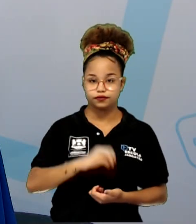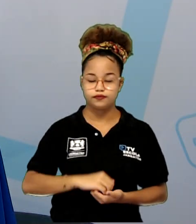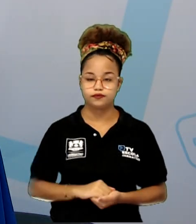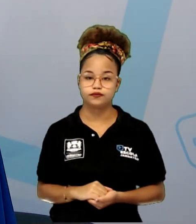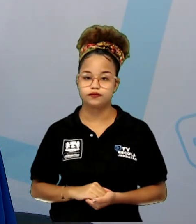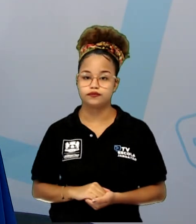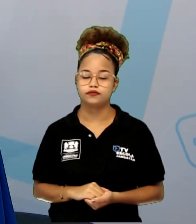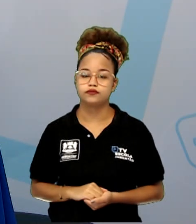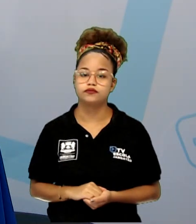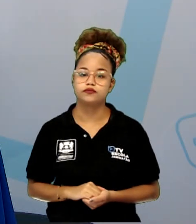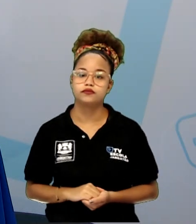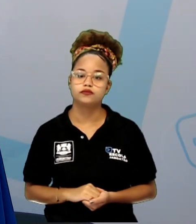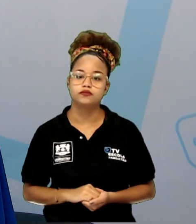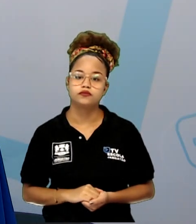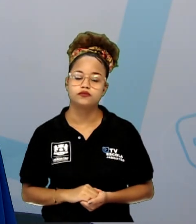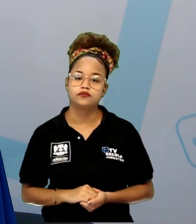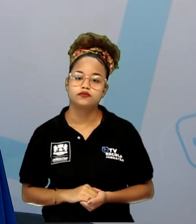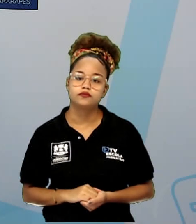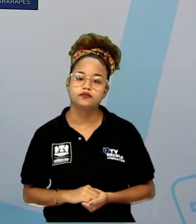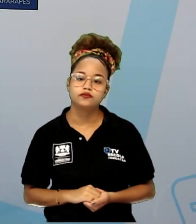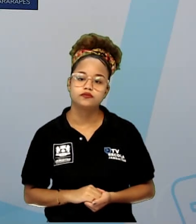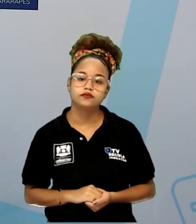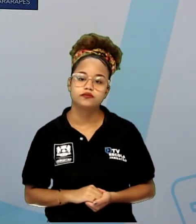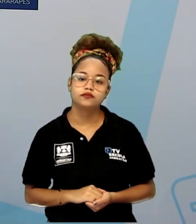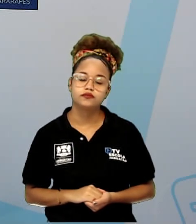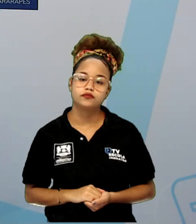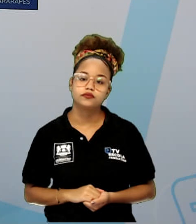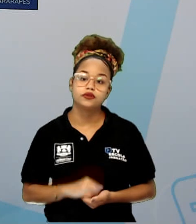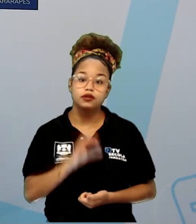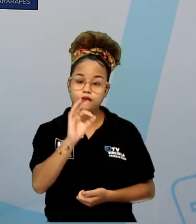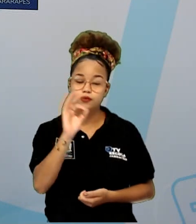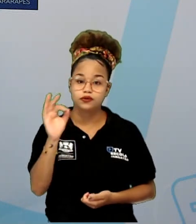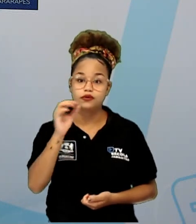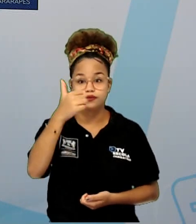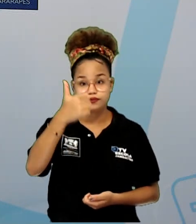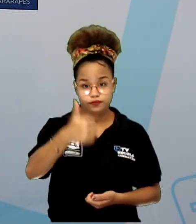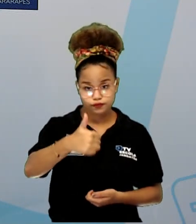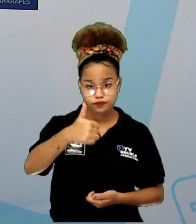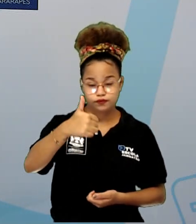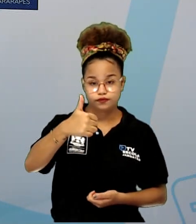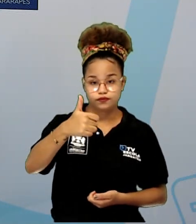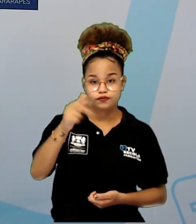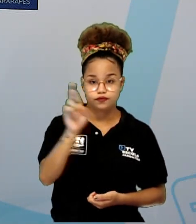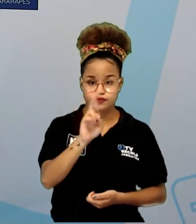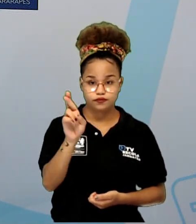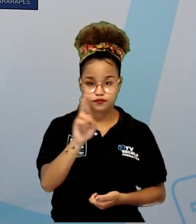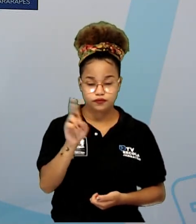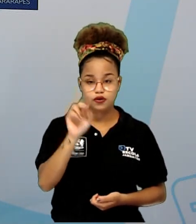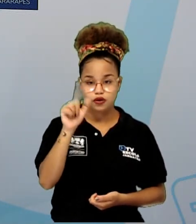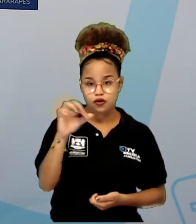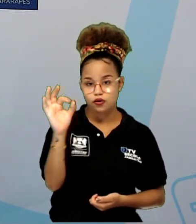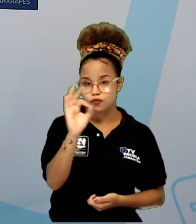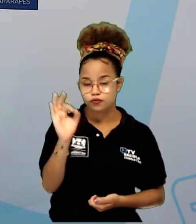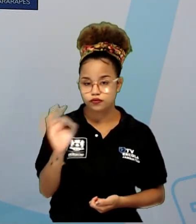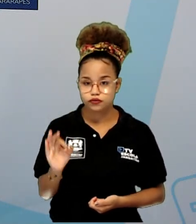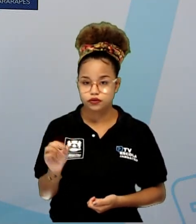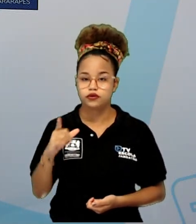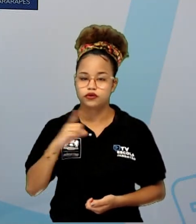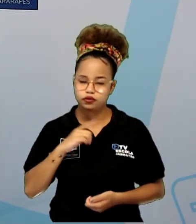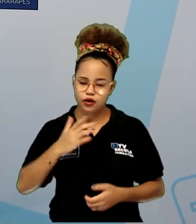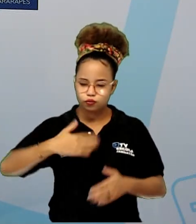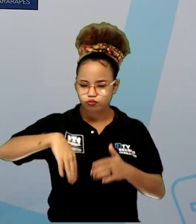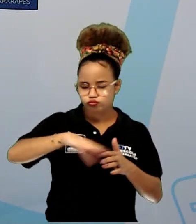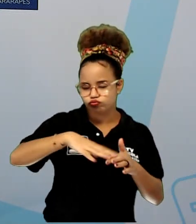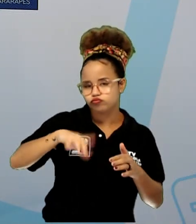centavos e as moedas de R$ 1. Essas são as moedas que